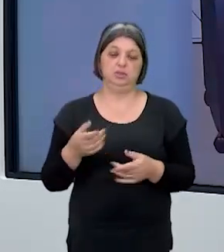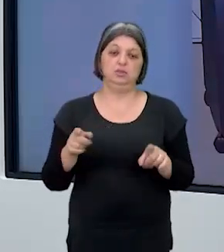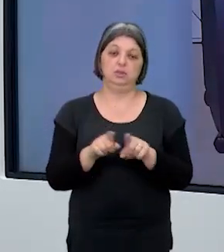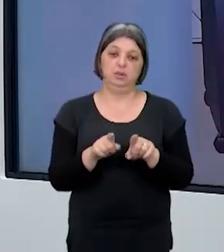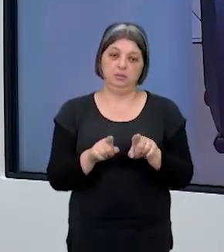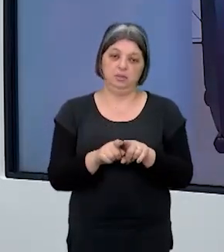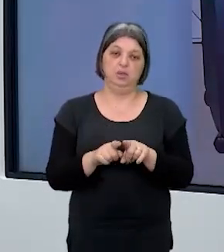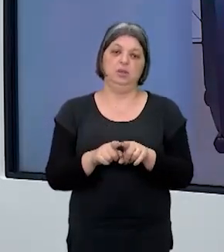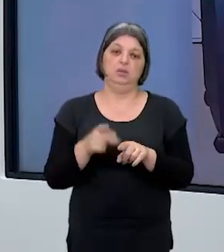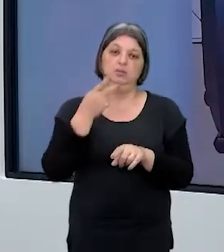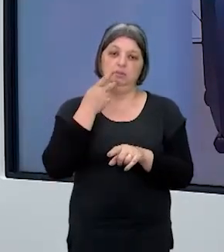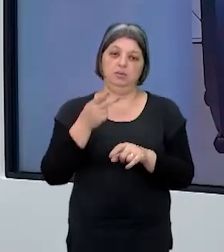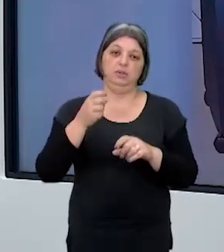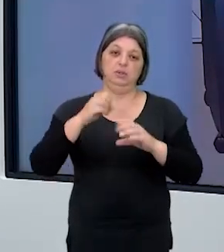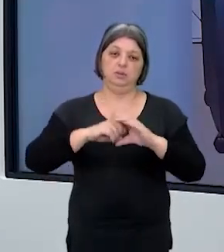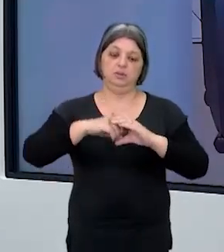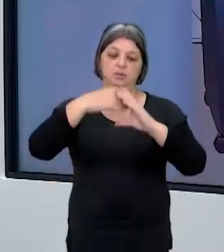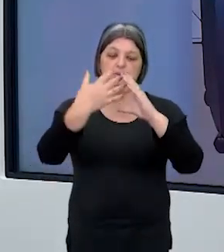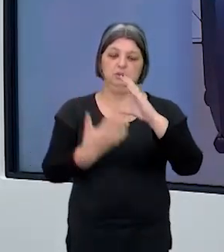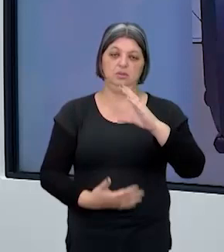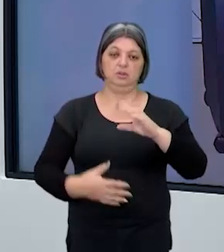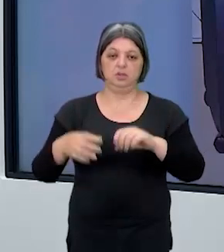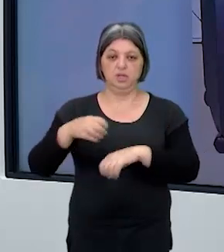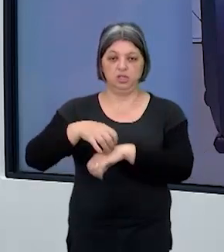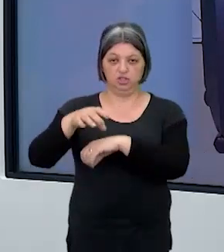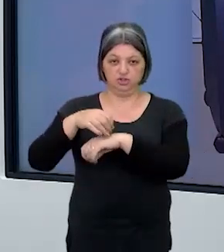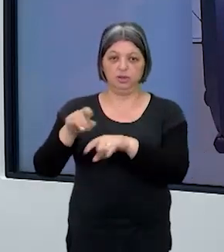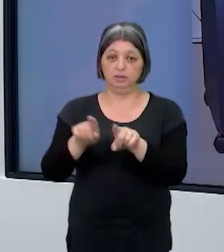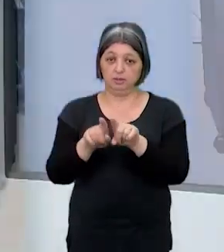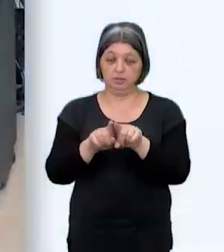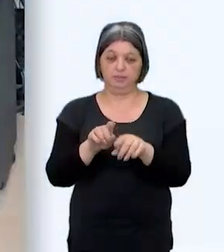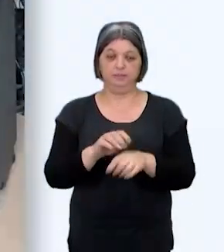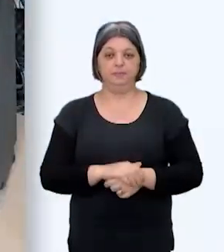gente algumas características, algumas dicas. Vamos lá?